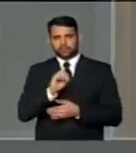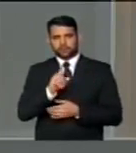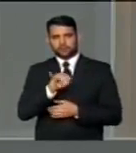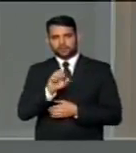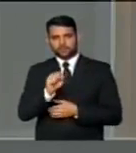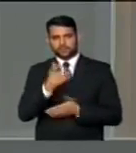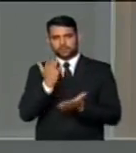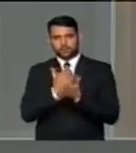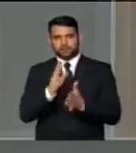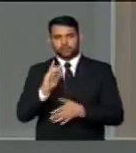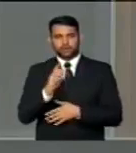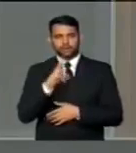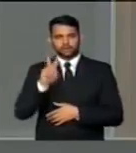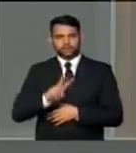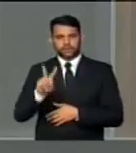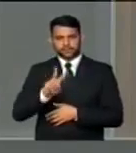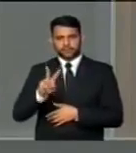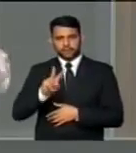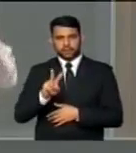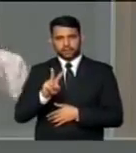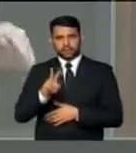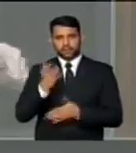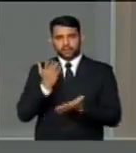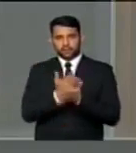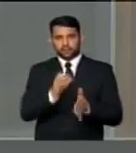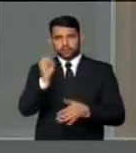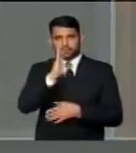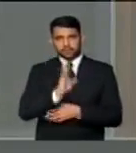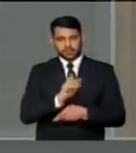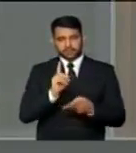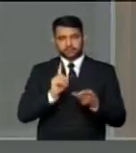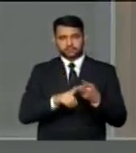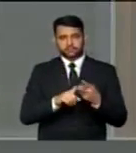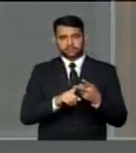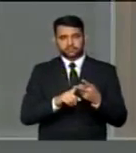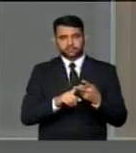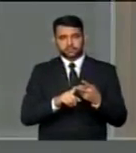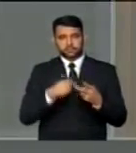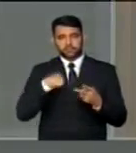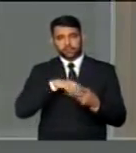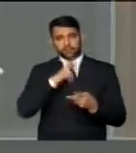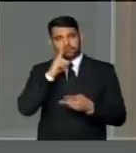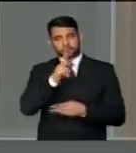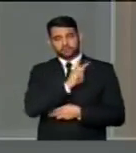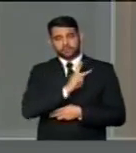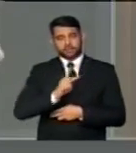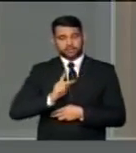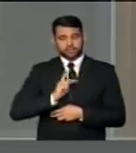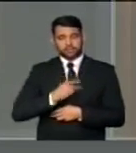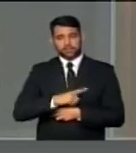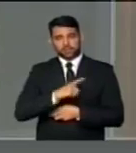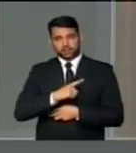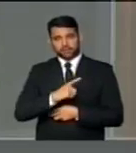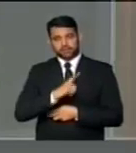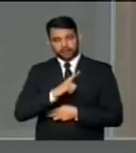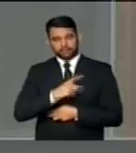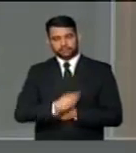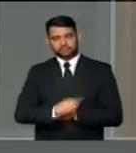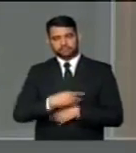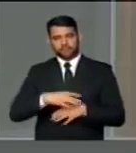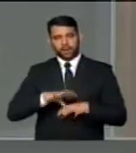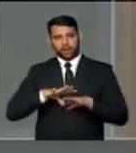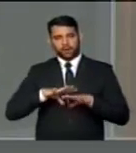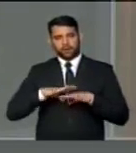que quebrou a Venezuela, que está quebrando o Brasil. Nós vimos um presidente que teve a coragem